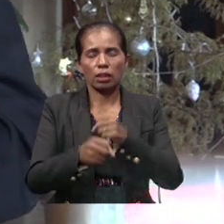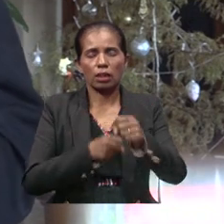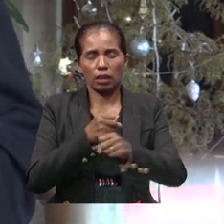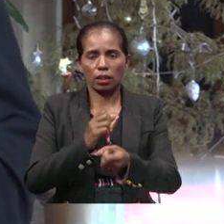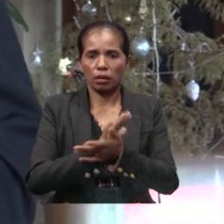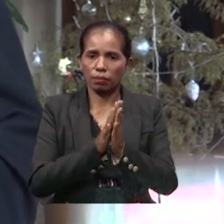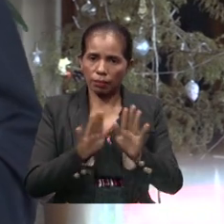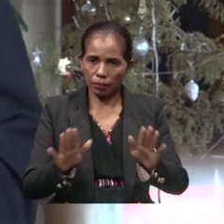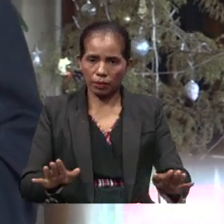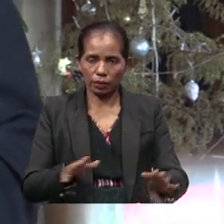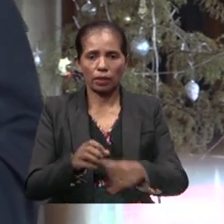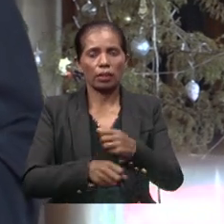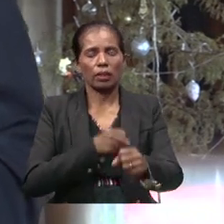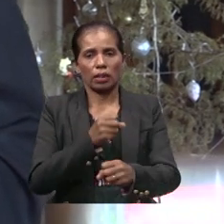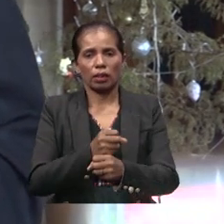de paz,